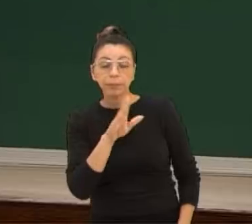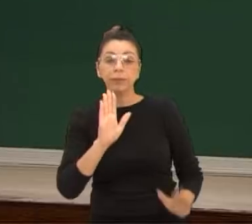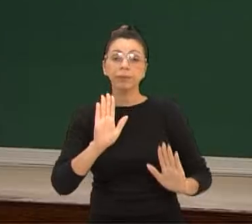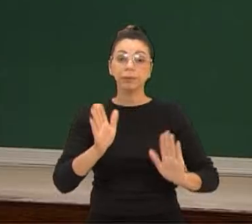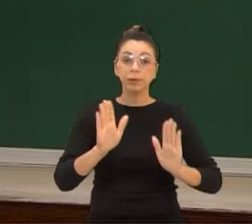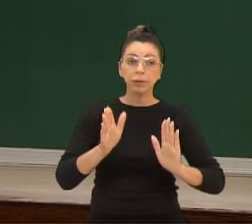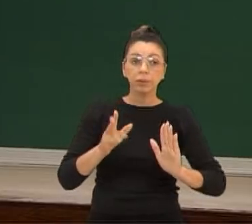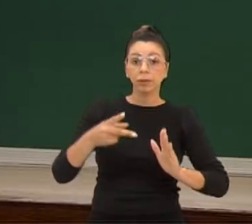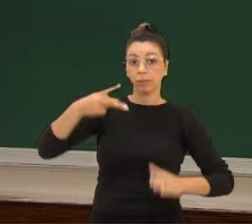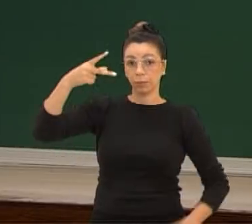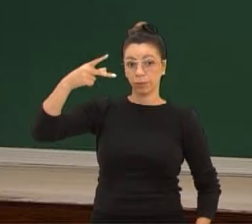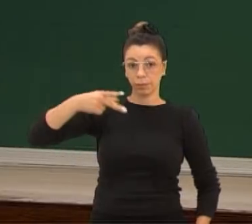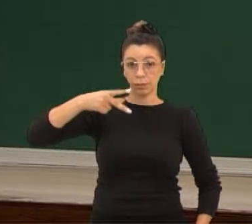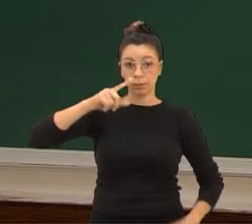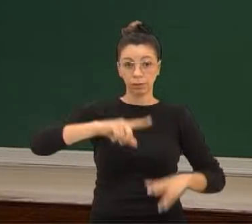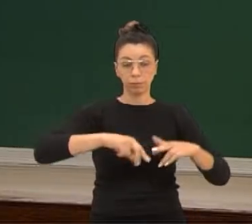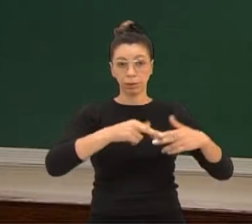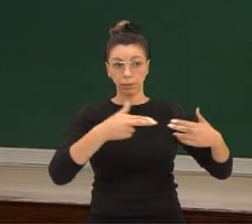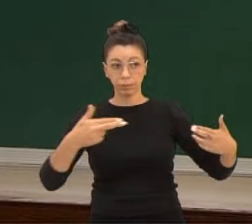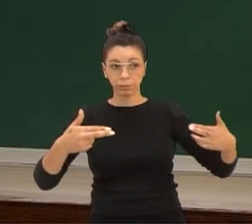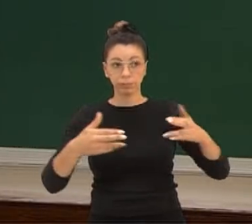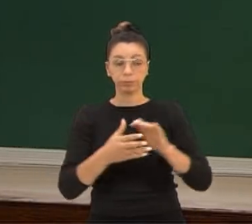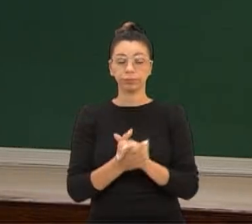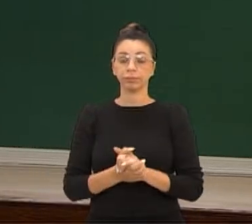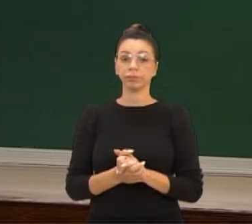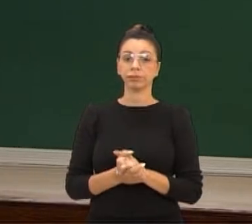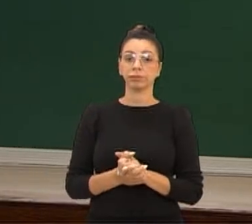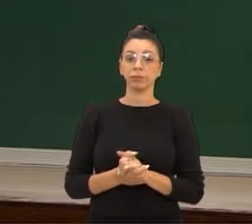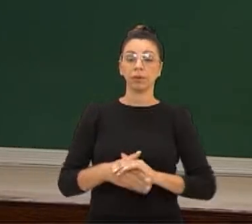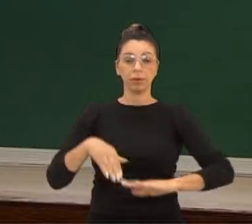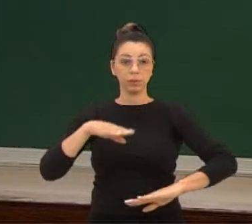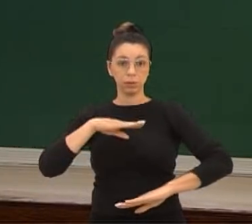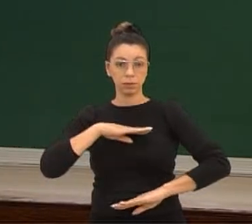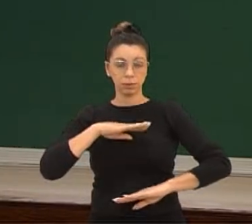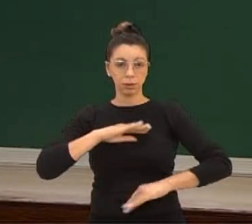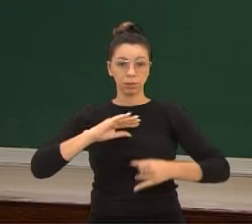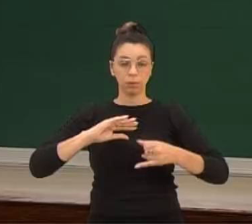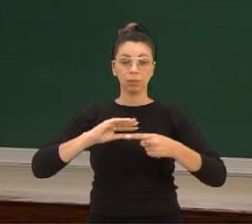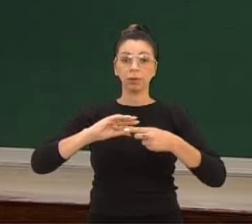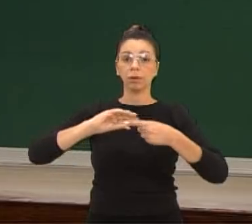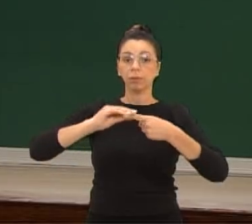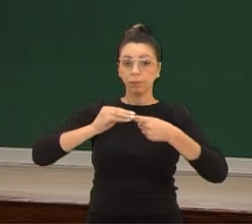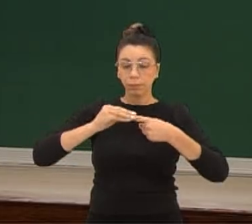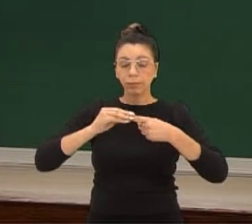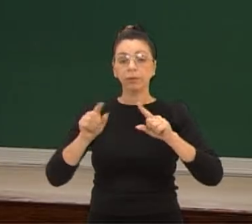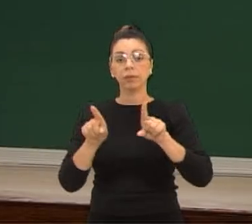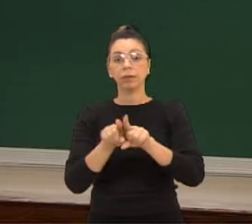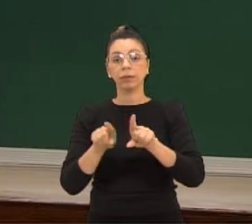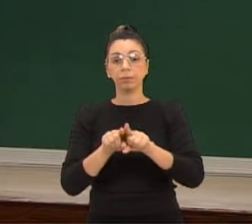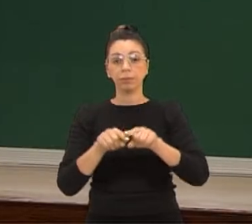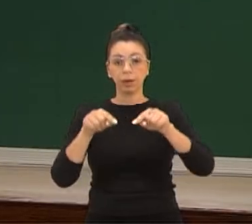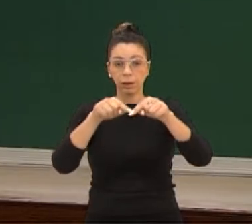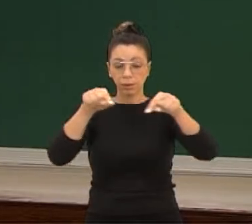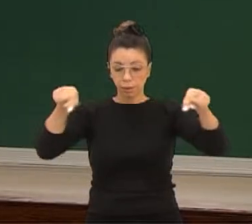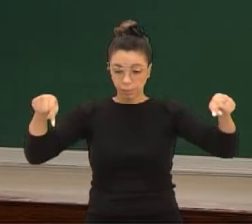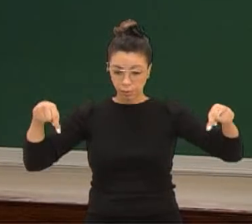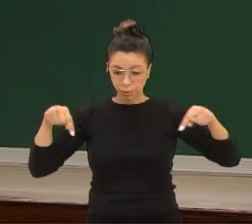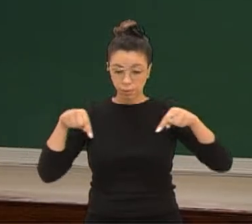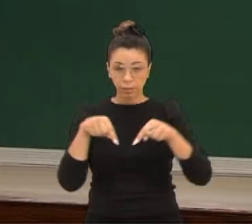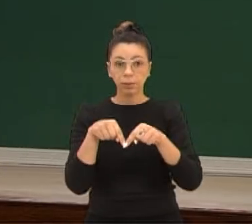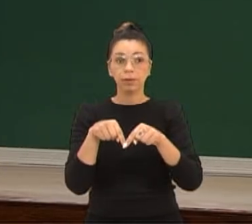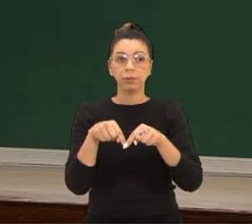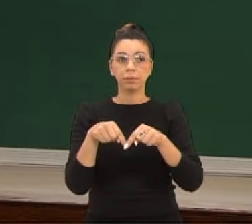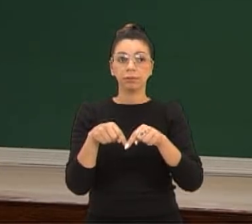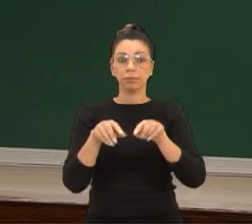com mais 2 objetos. A professora fez a mesma situação com o apontador e com o tampo da mesa, ok? Ó,